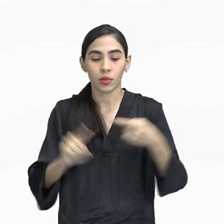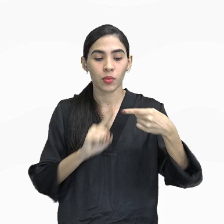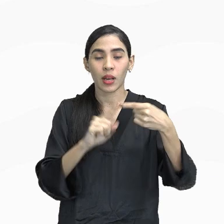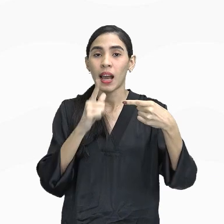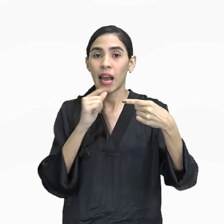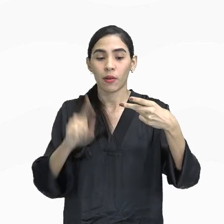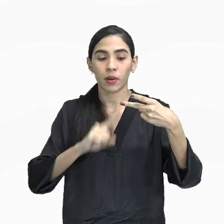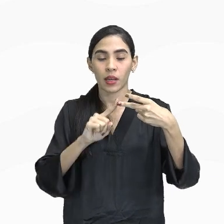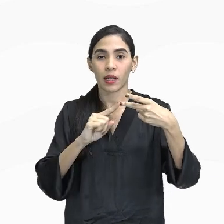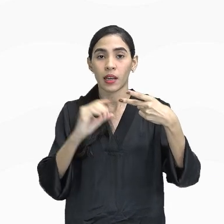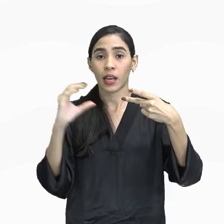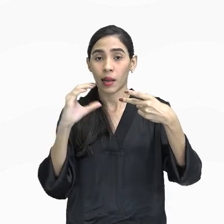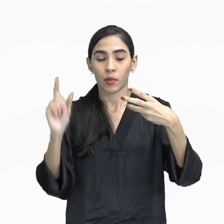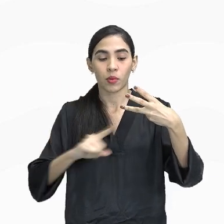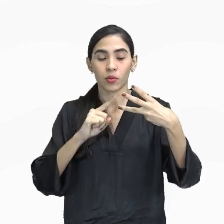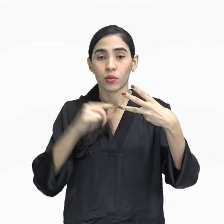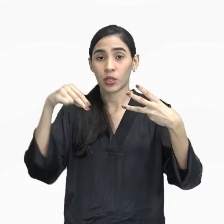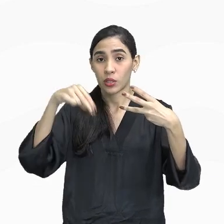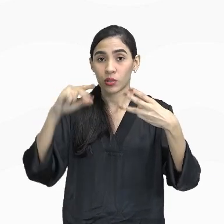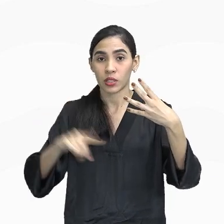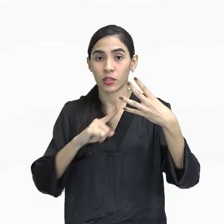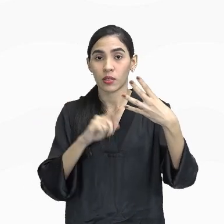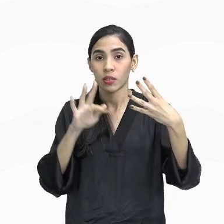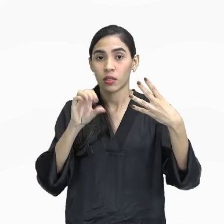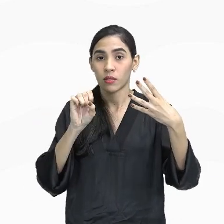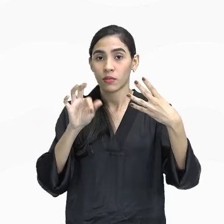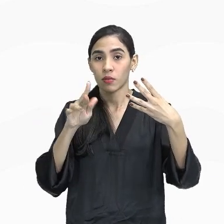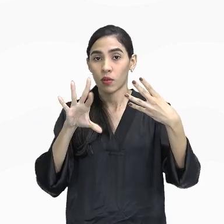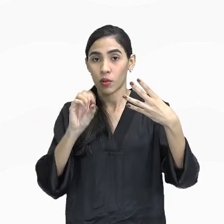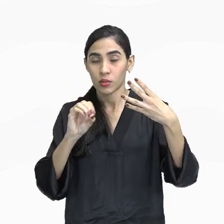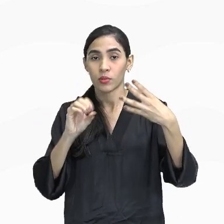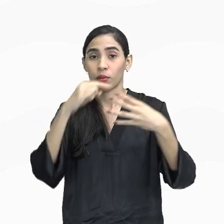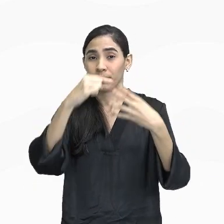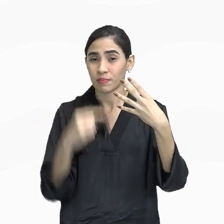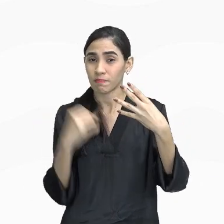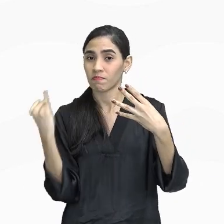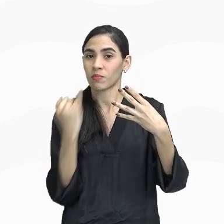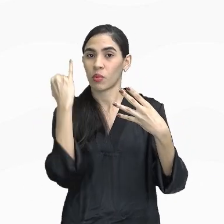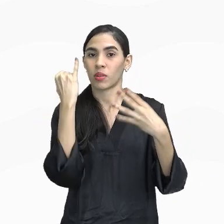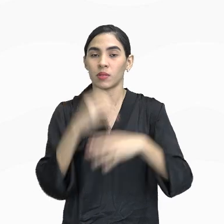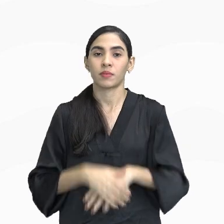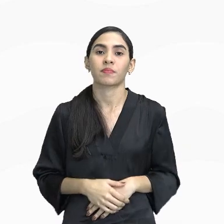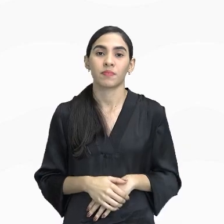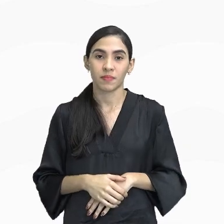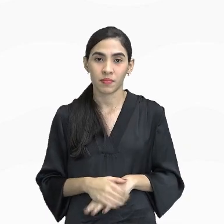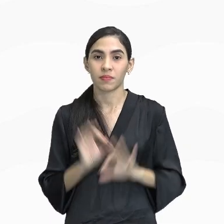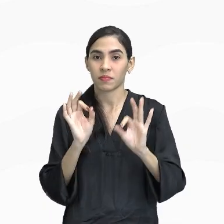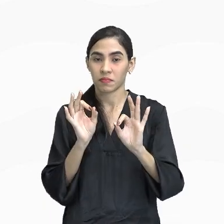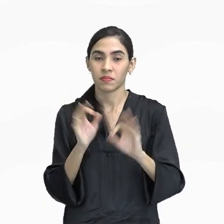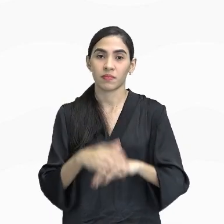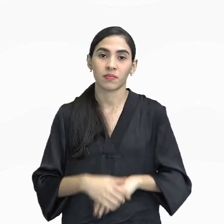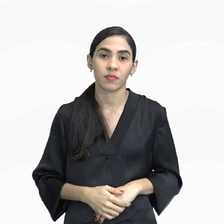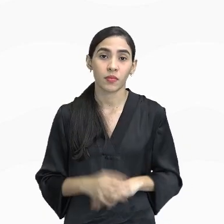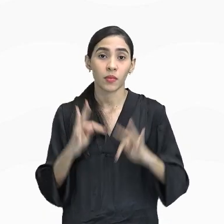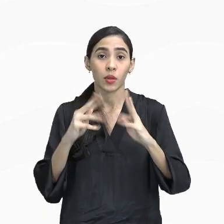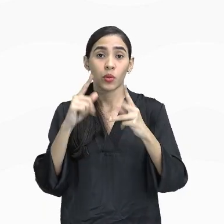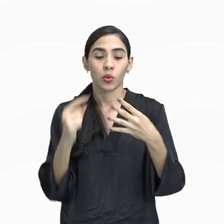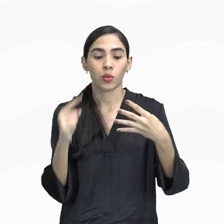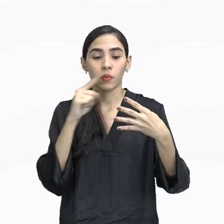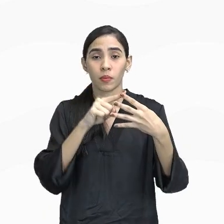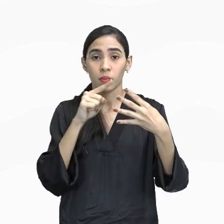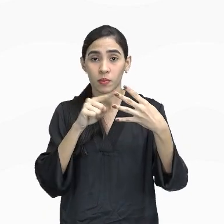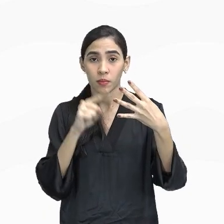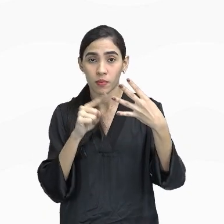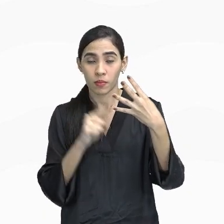nitrogênio e o fósforo. São muito importantes esses ciclos, né, professor? Exatamente, né? Então, como a gente pôde comentar anteriormente, é que todos esses ciclos